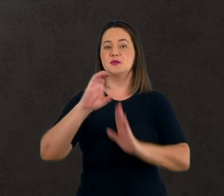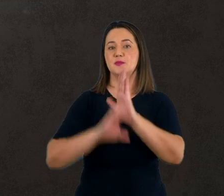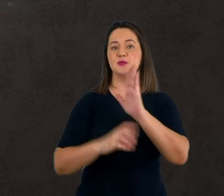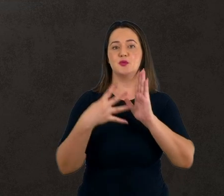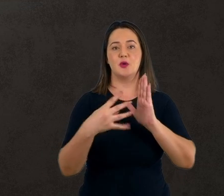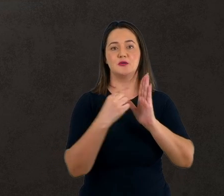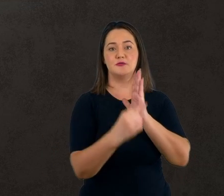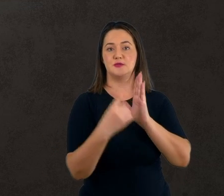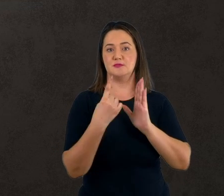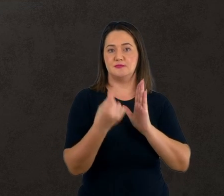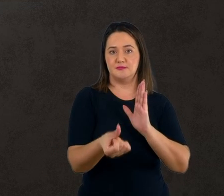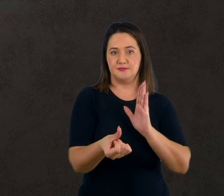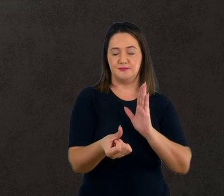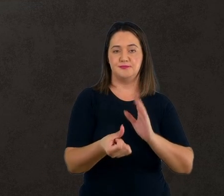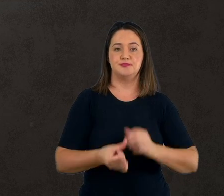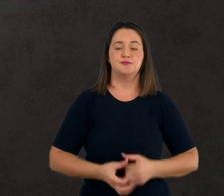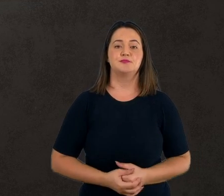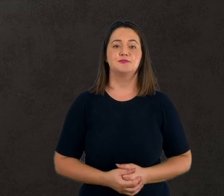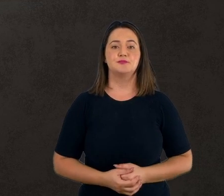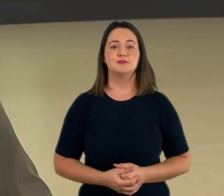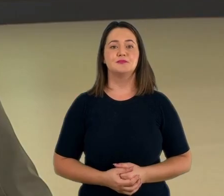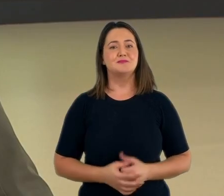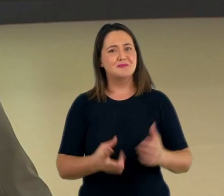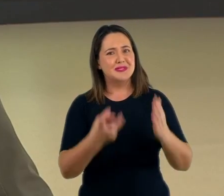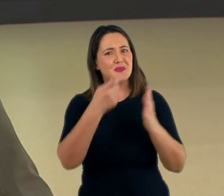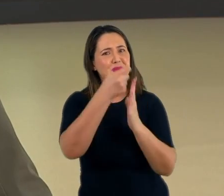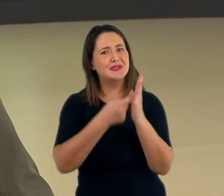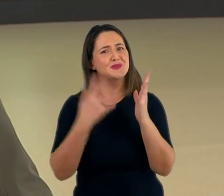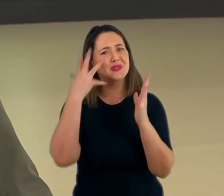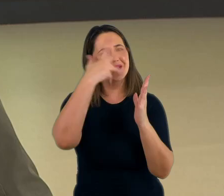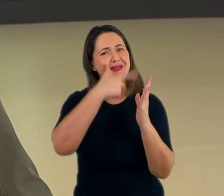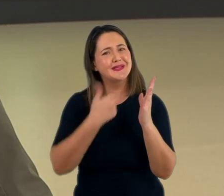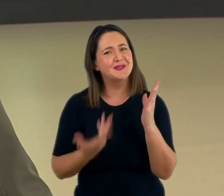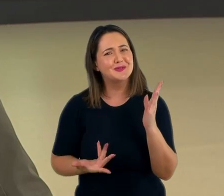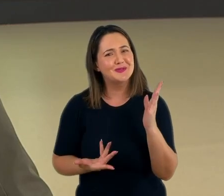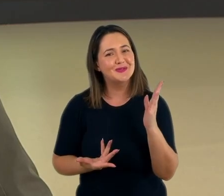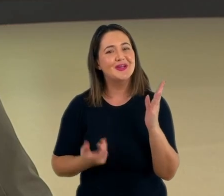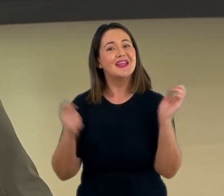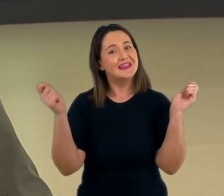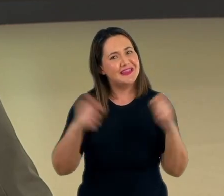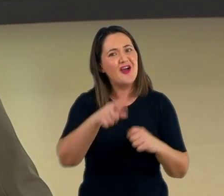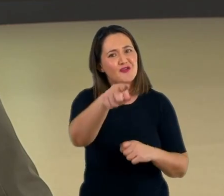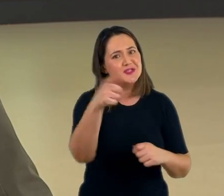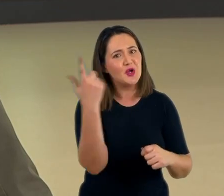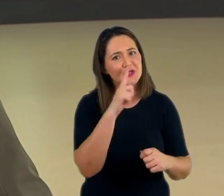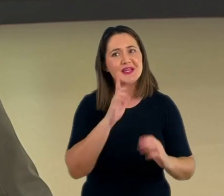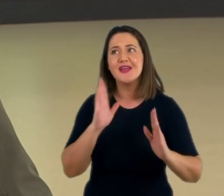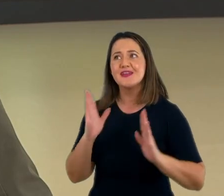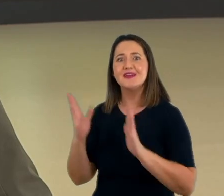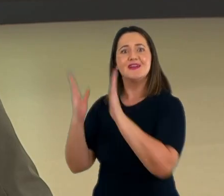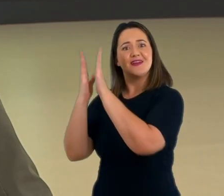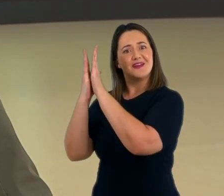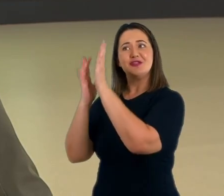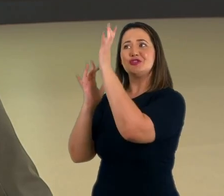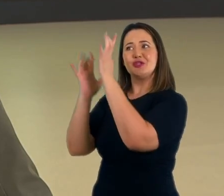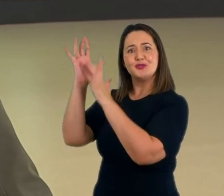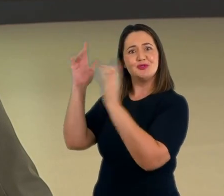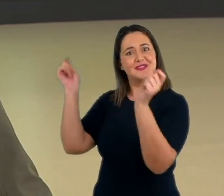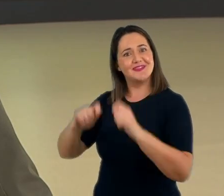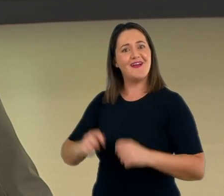capítulo 4, verso 16. Percebeu que lindo? Podemos nos aproximar com